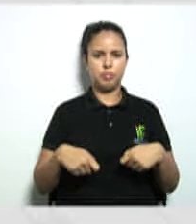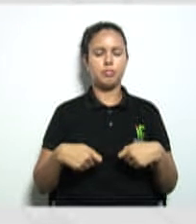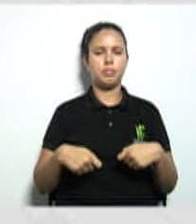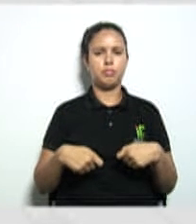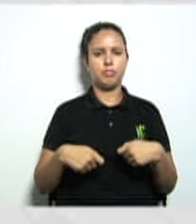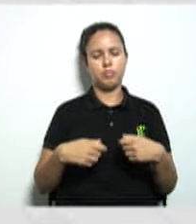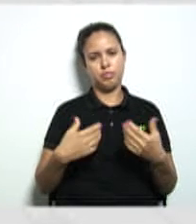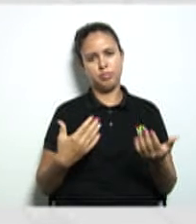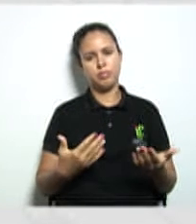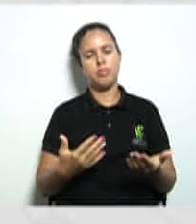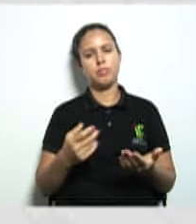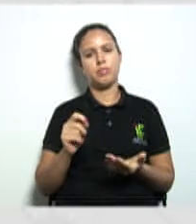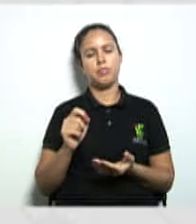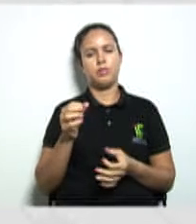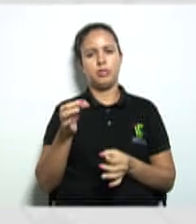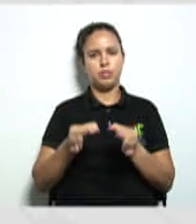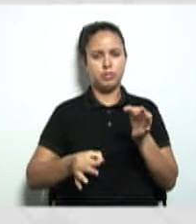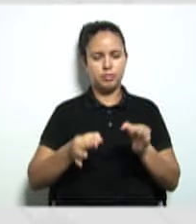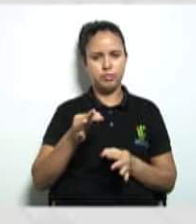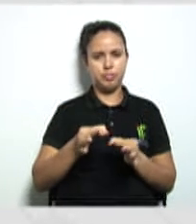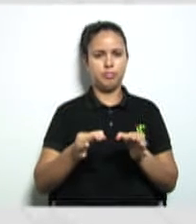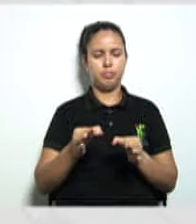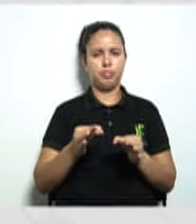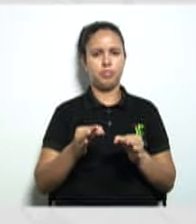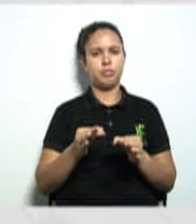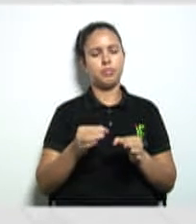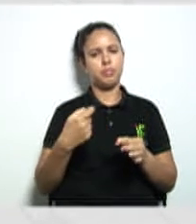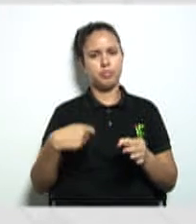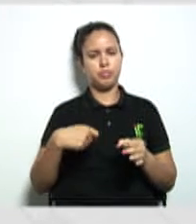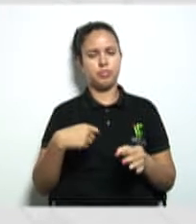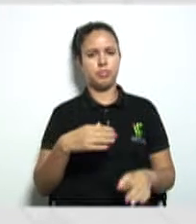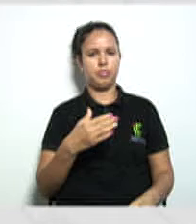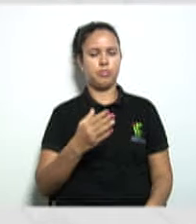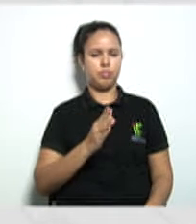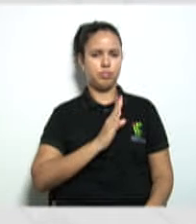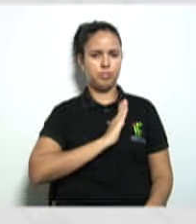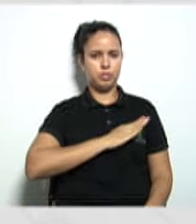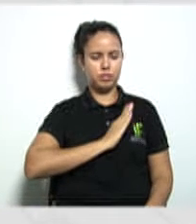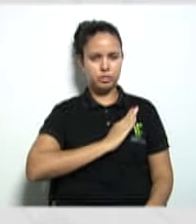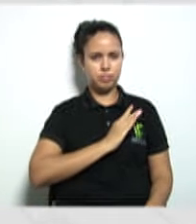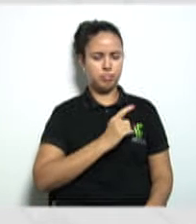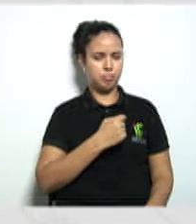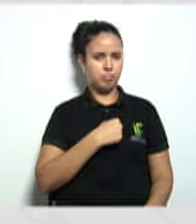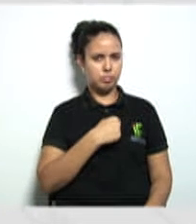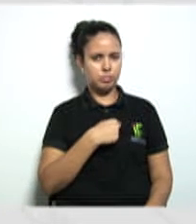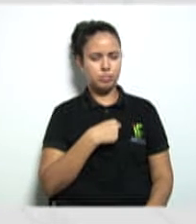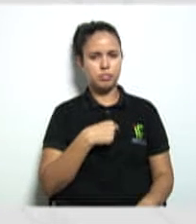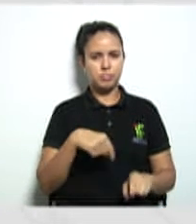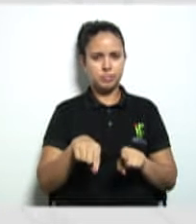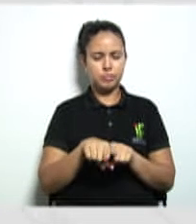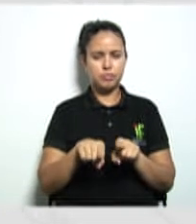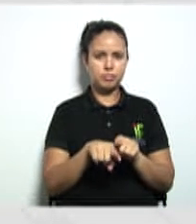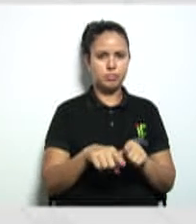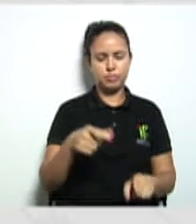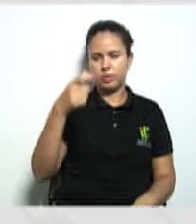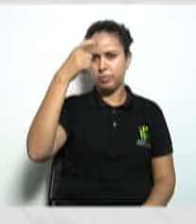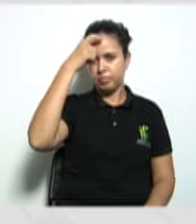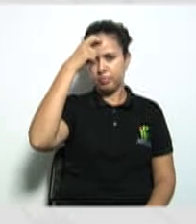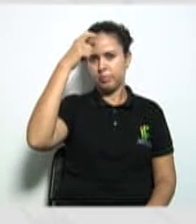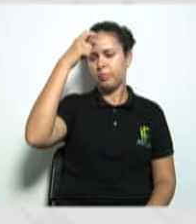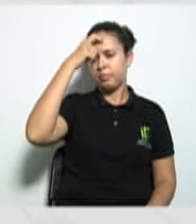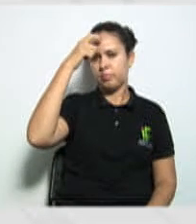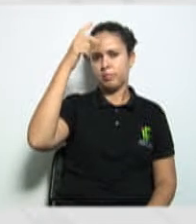pureza e a justiça estejam nos corações e nas mentes das pessoas que fazem o dia